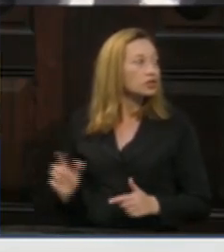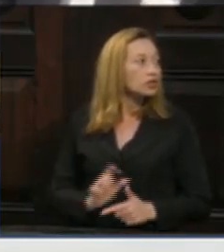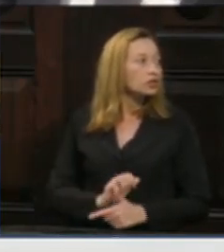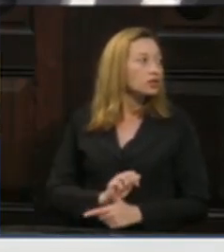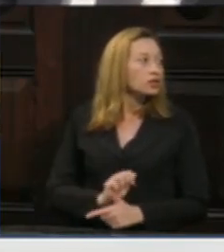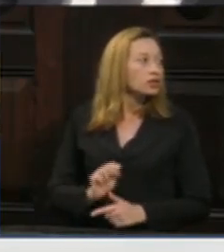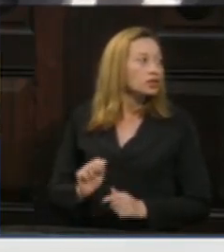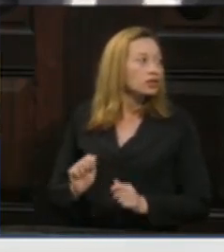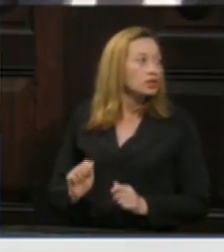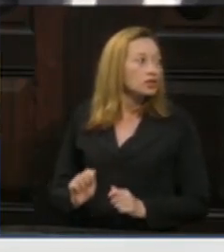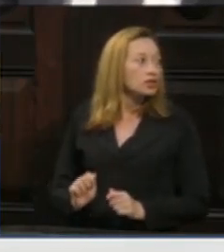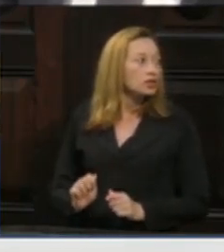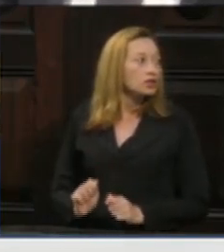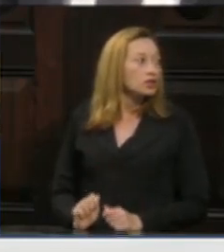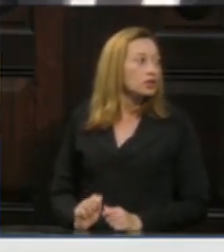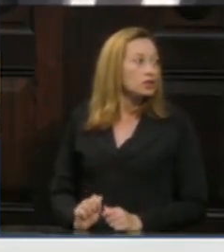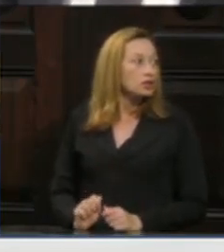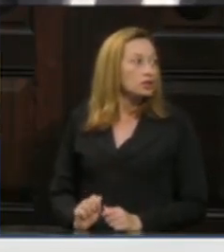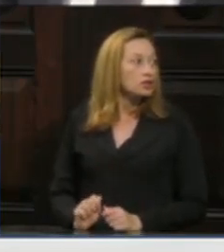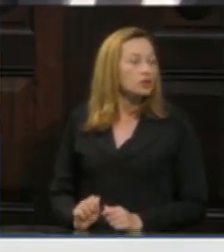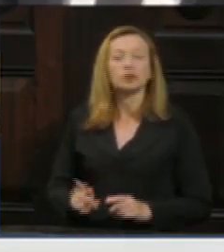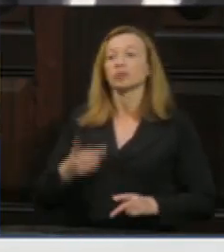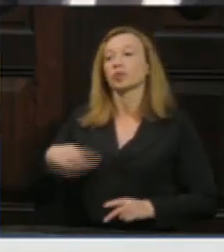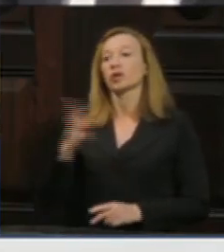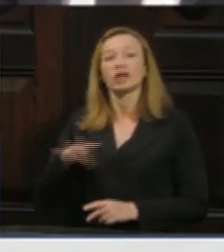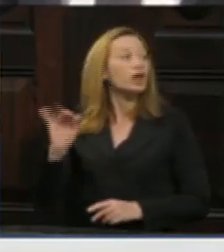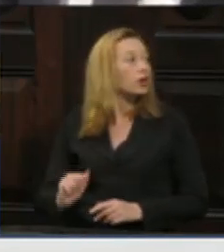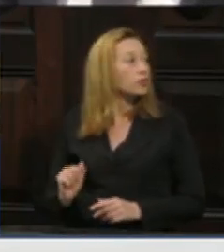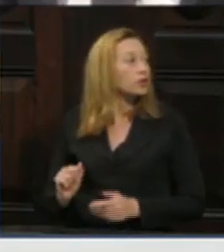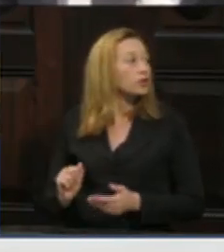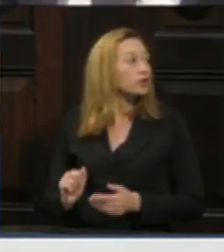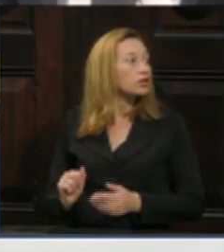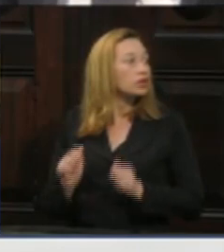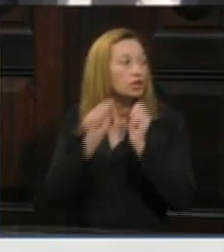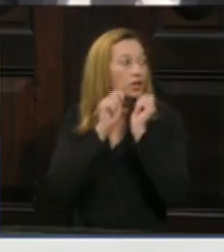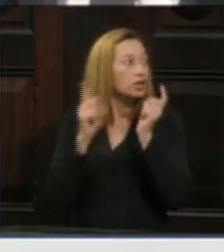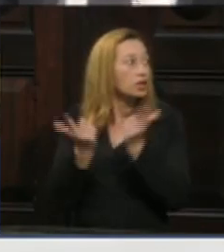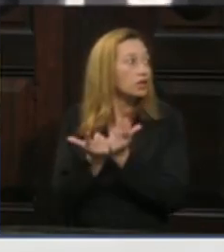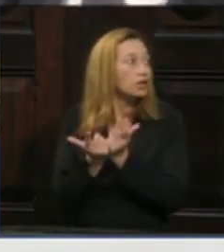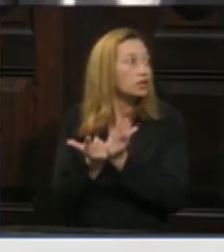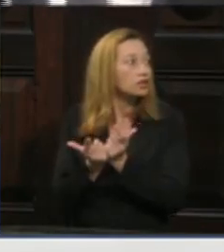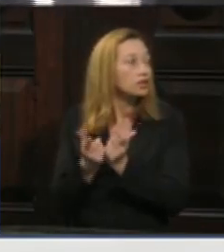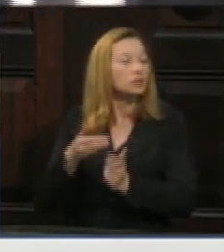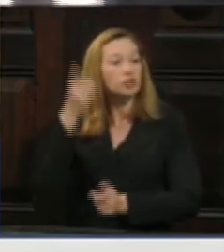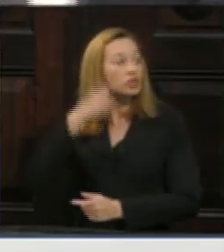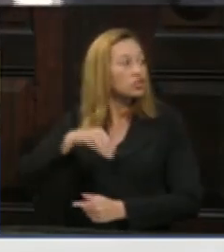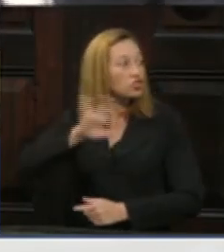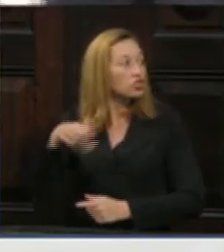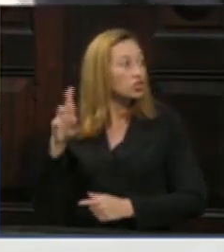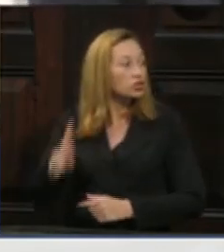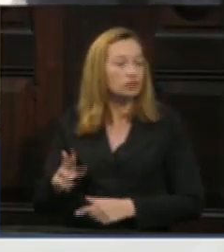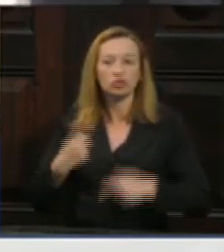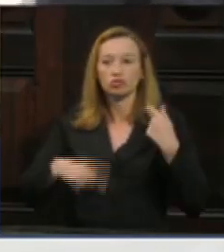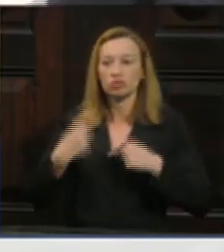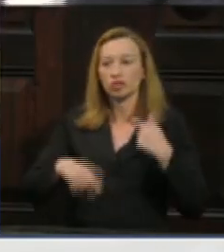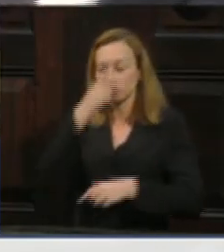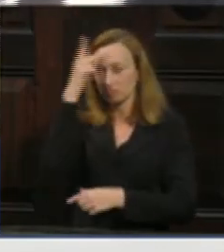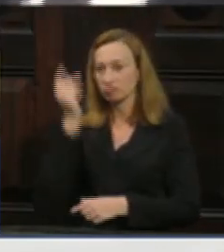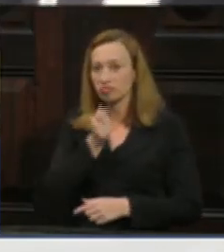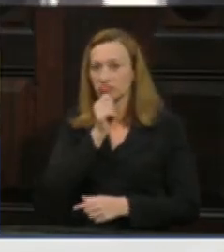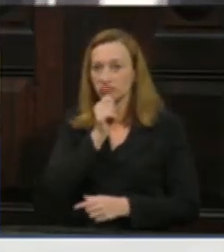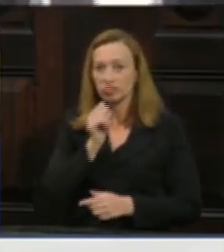César Boto Maia, tenente-coronel do Corpo de Bombeiros Militar do Estado do Rio de Janeiro. Presidente da Comissão de Normas Internas e Proposição Externa, favorável, relator deputado Dica. Em discussão, não havendo que